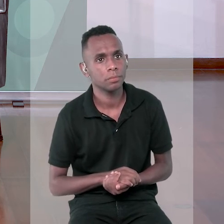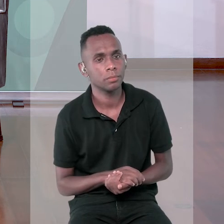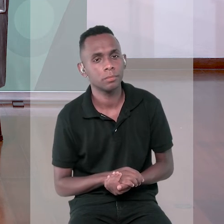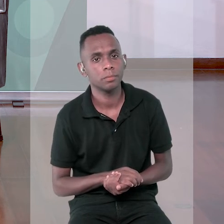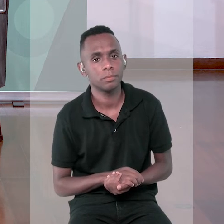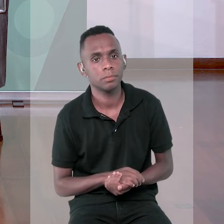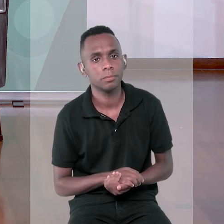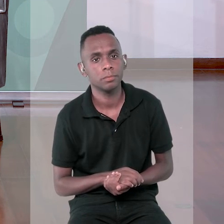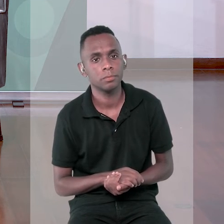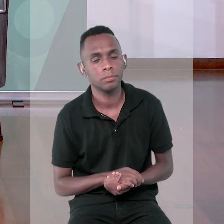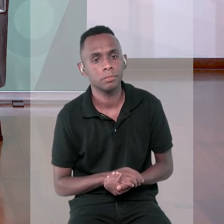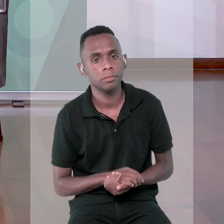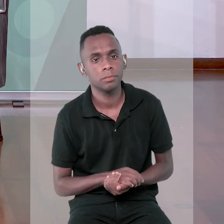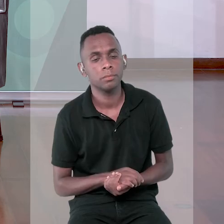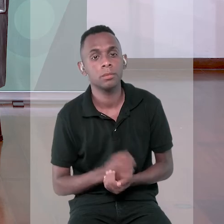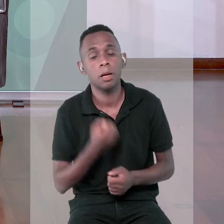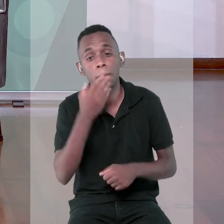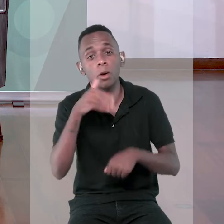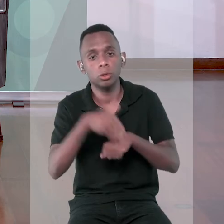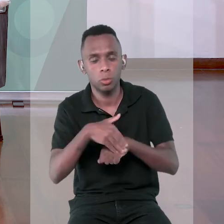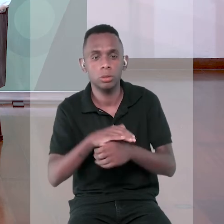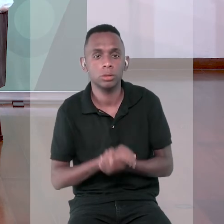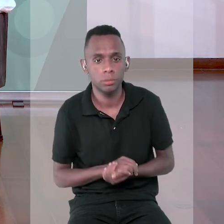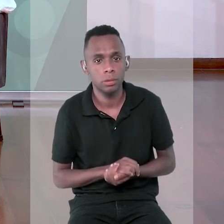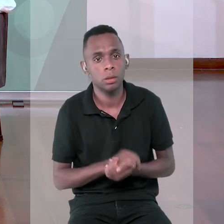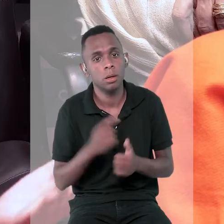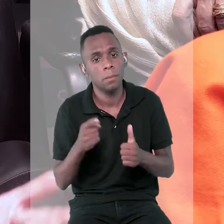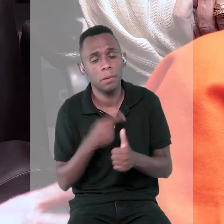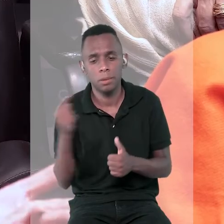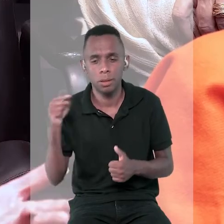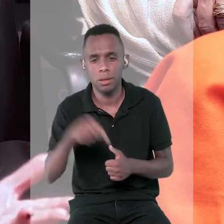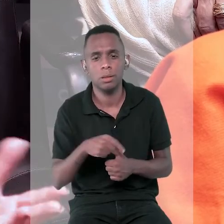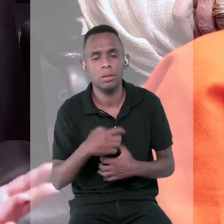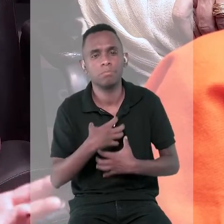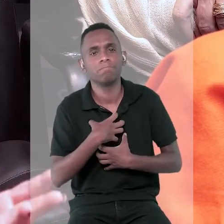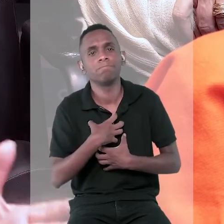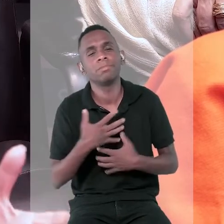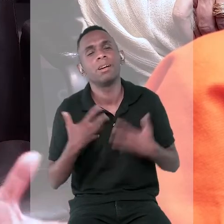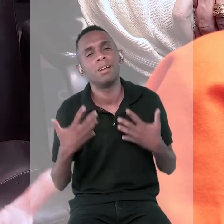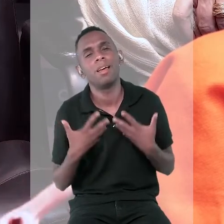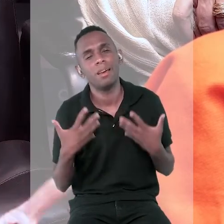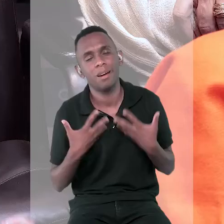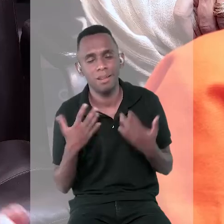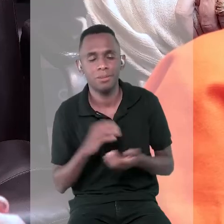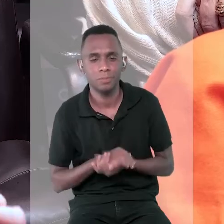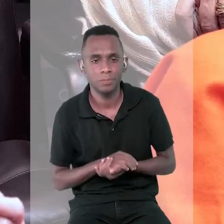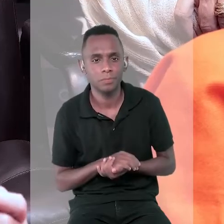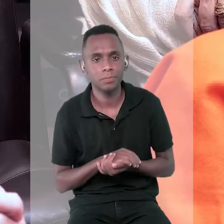Quem mais, gente? Boa noite. Primeiro, estar aqui é sempre uma alegria,